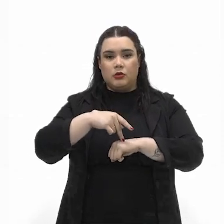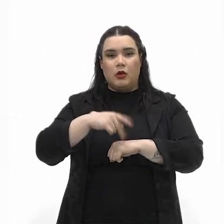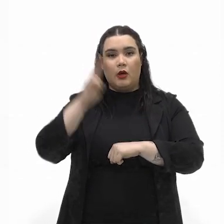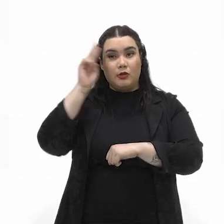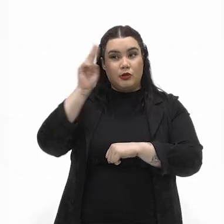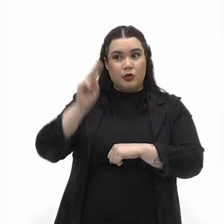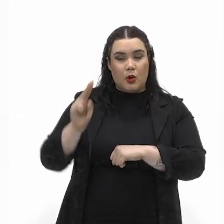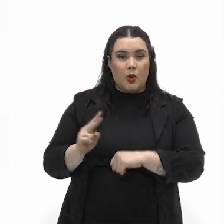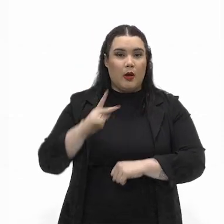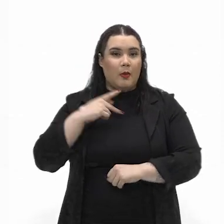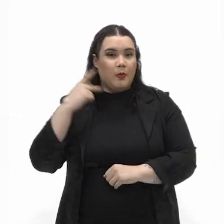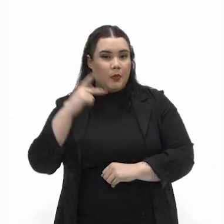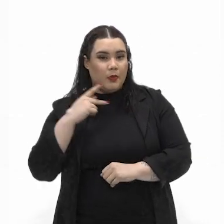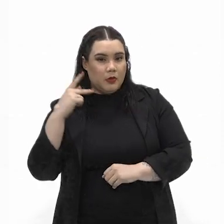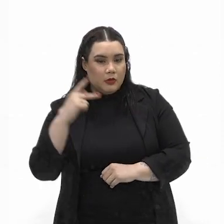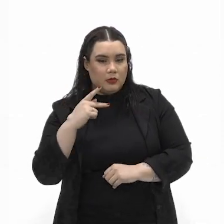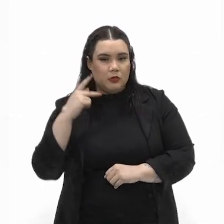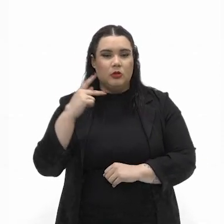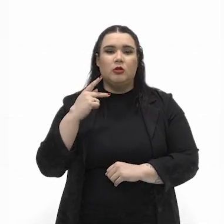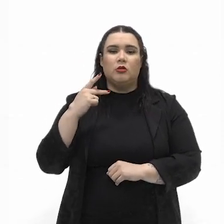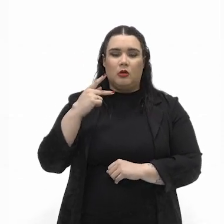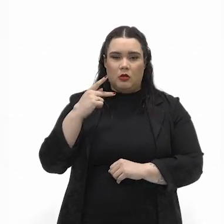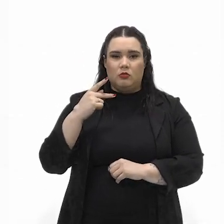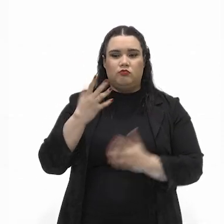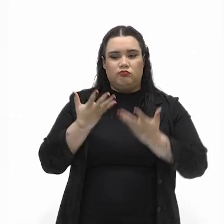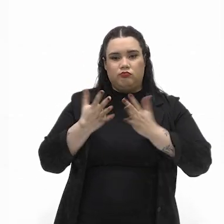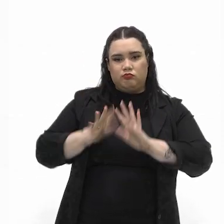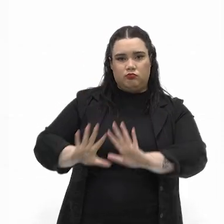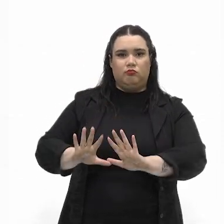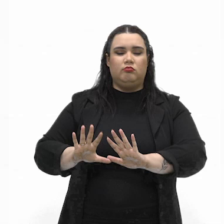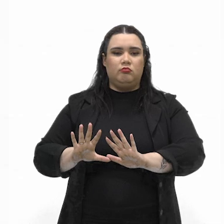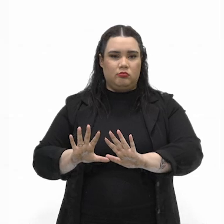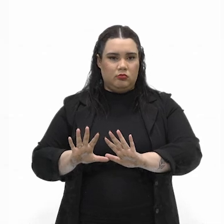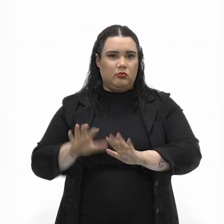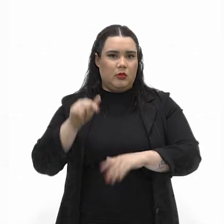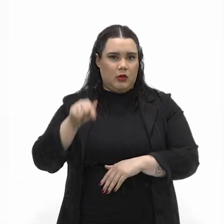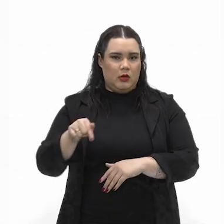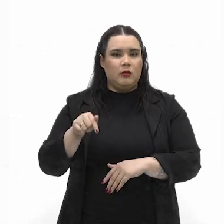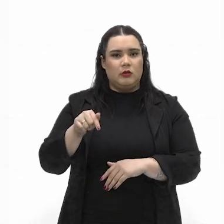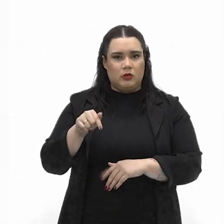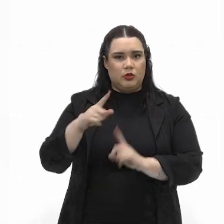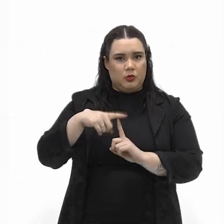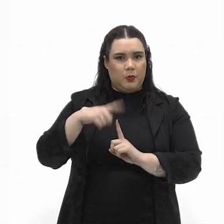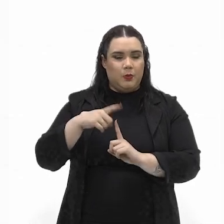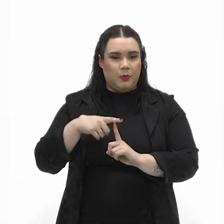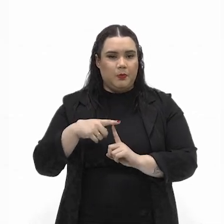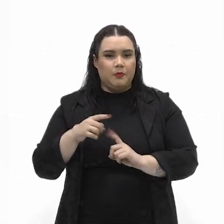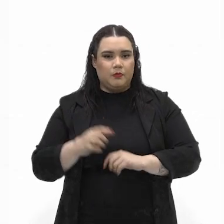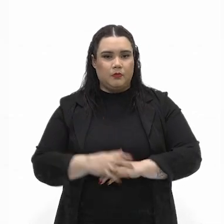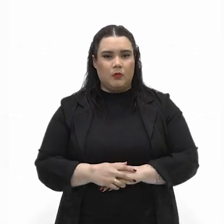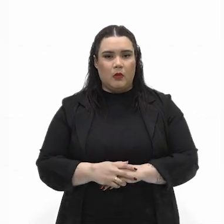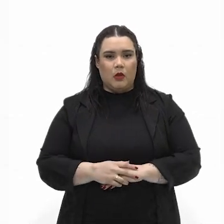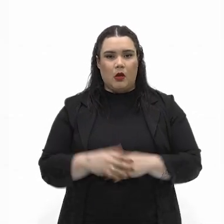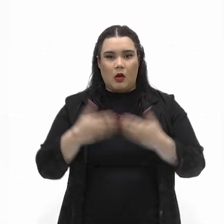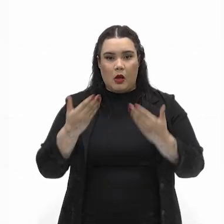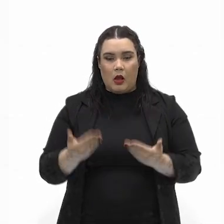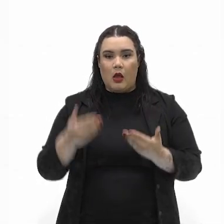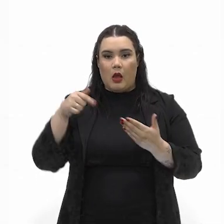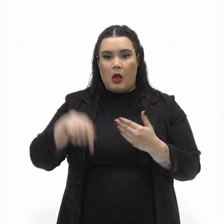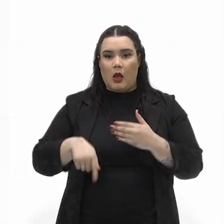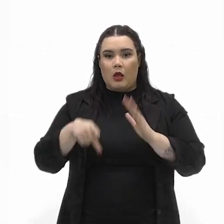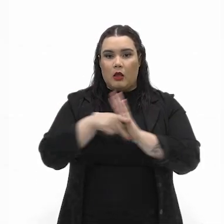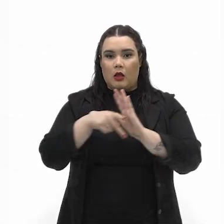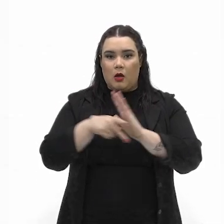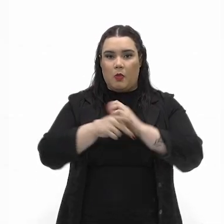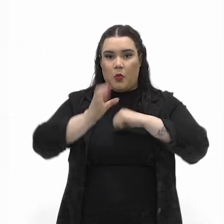história política refuta esse tipo de atividade. Inclusive, na nossa Constituição Federal, tem